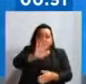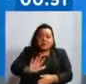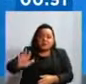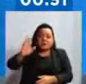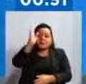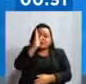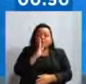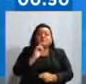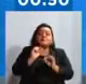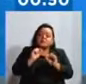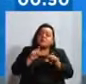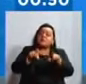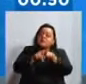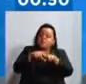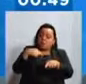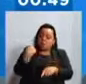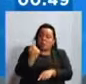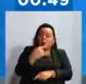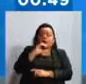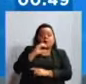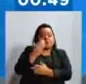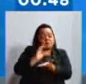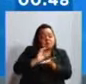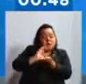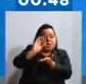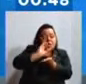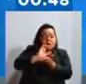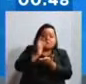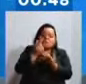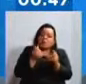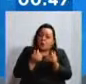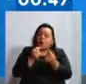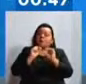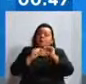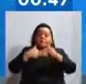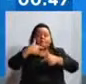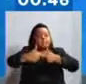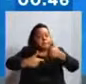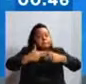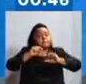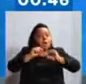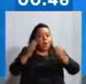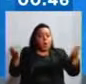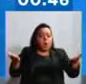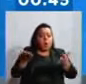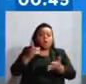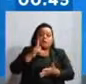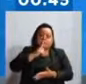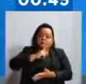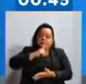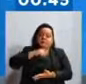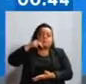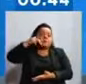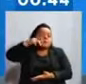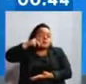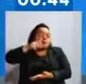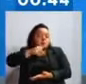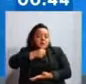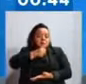vamos investir, sim. Vamos trabalhar essa questão. Hoje nós temos aqui em Porto Velho,